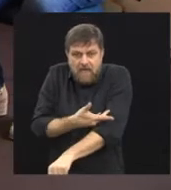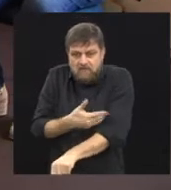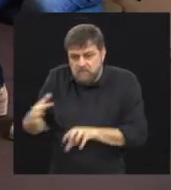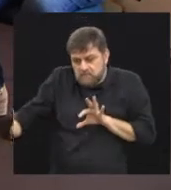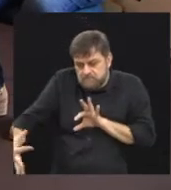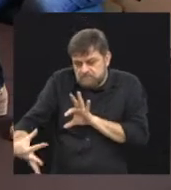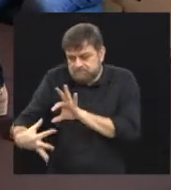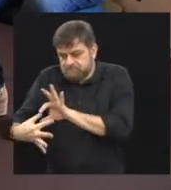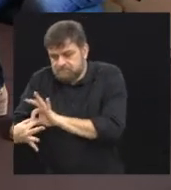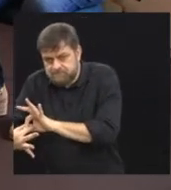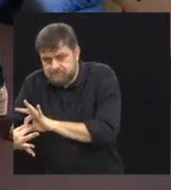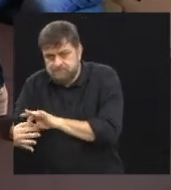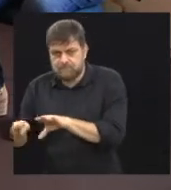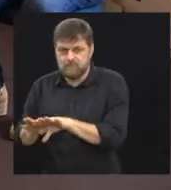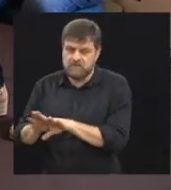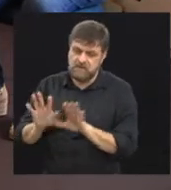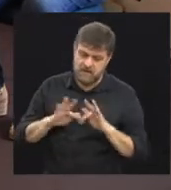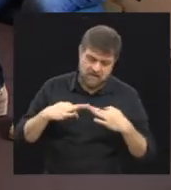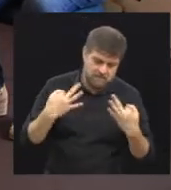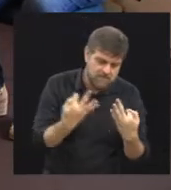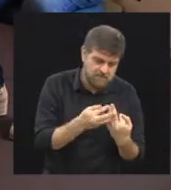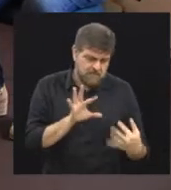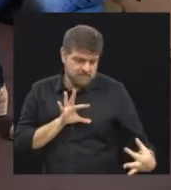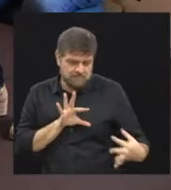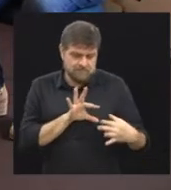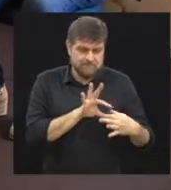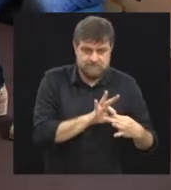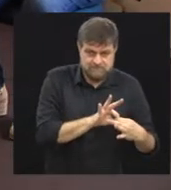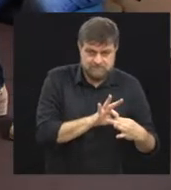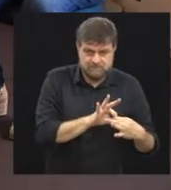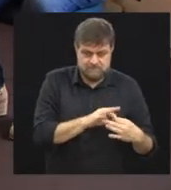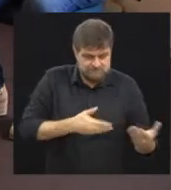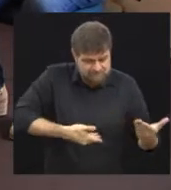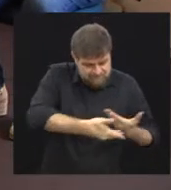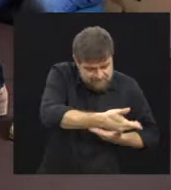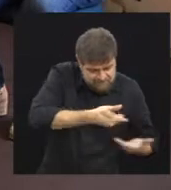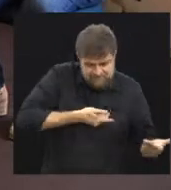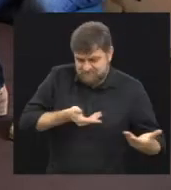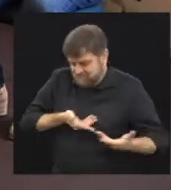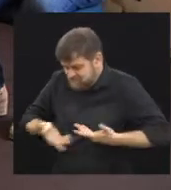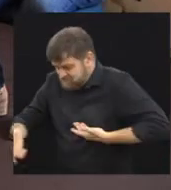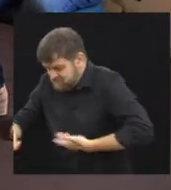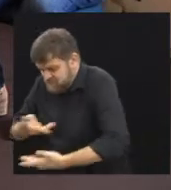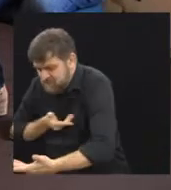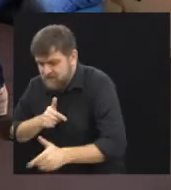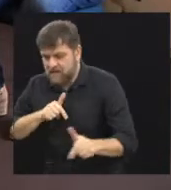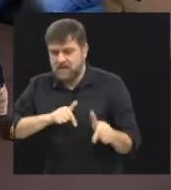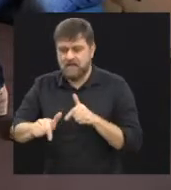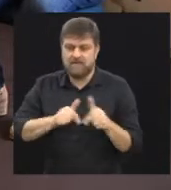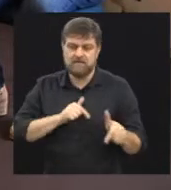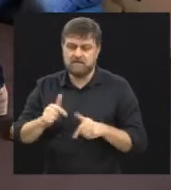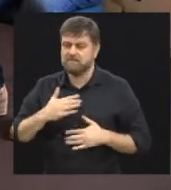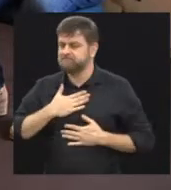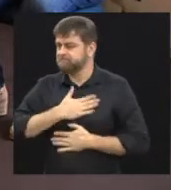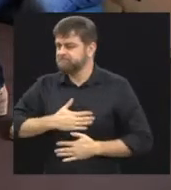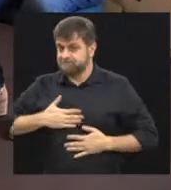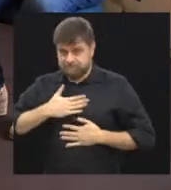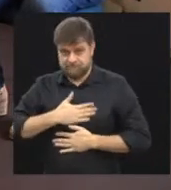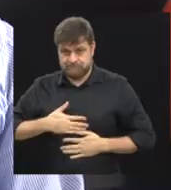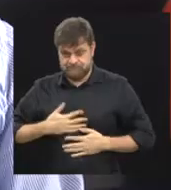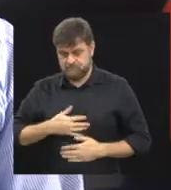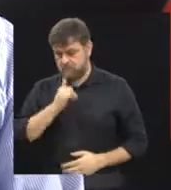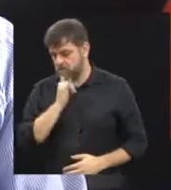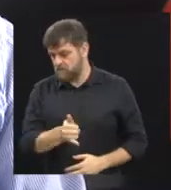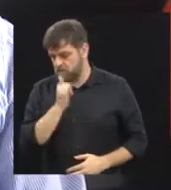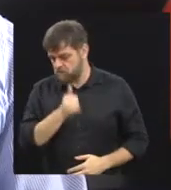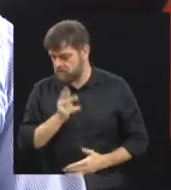dele, e aí se envolve com a criança, se envolve com a família, né? É muito gratificante. Gratificante, exatamente. É o que eu digo sempre aqui na